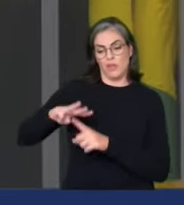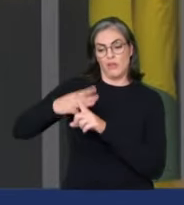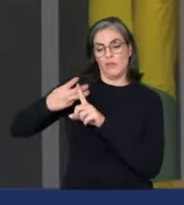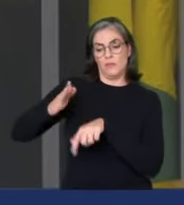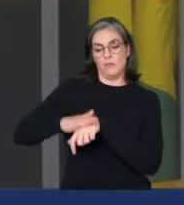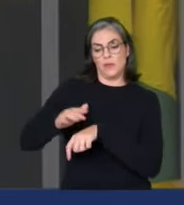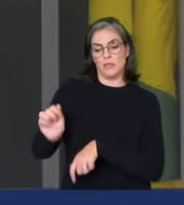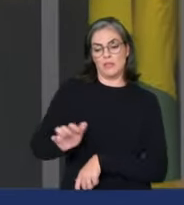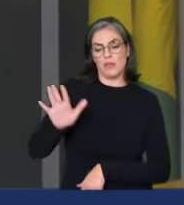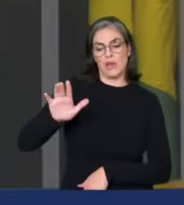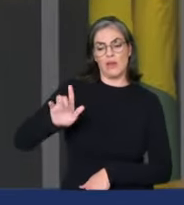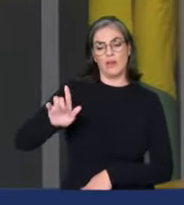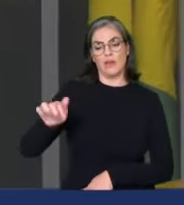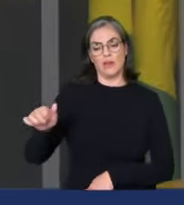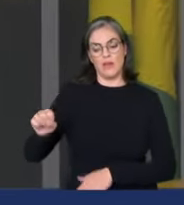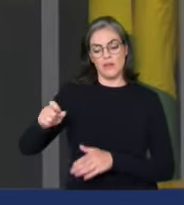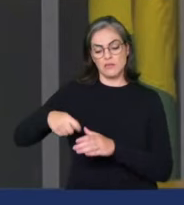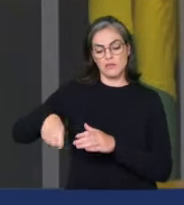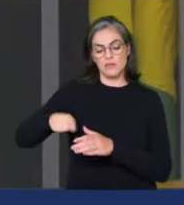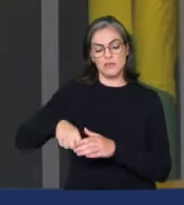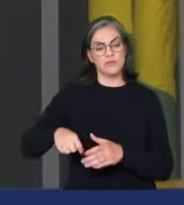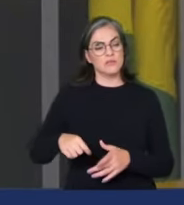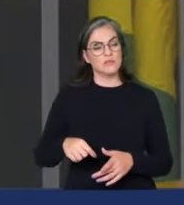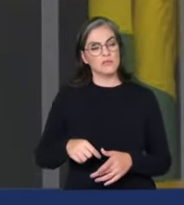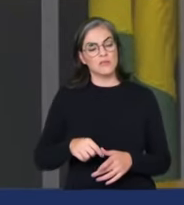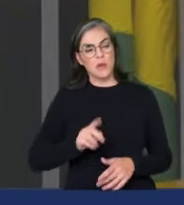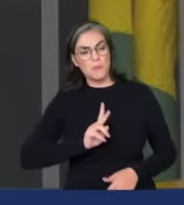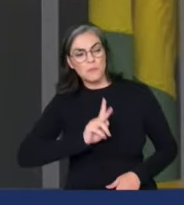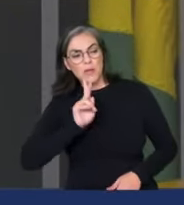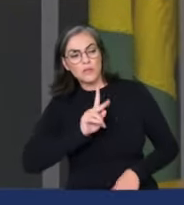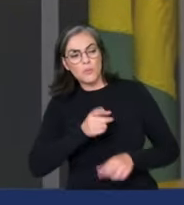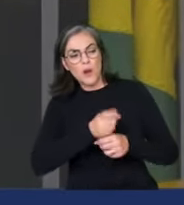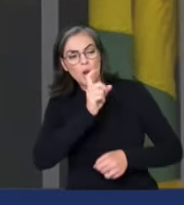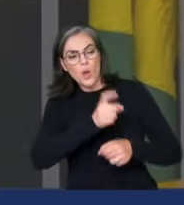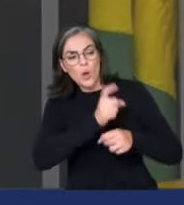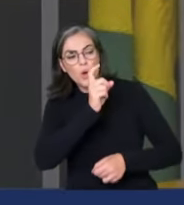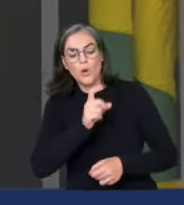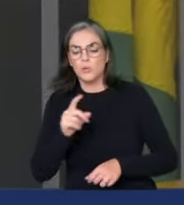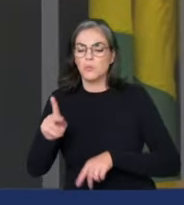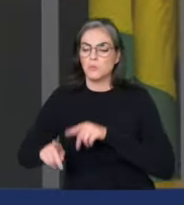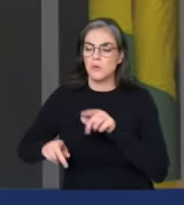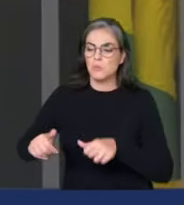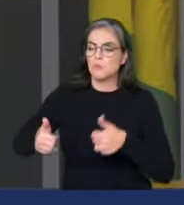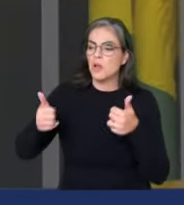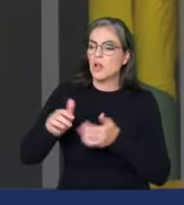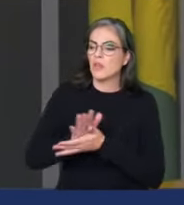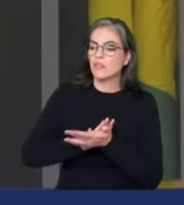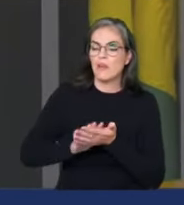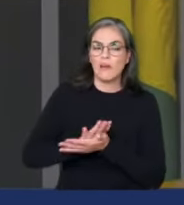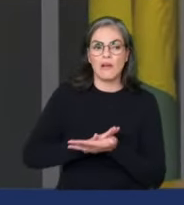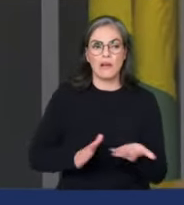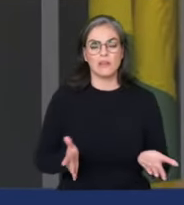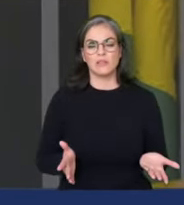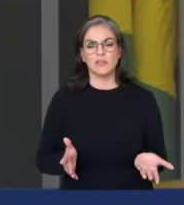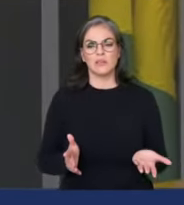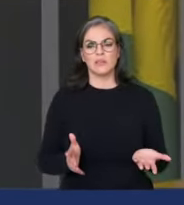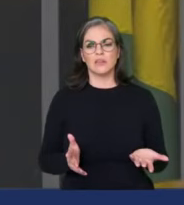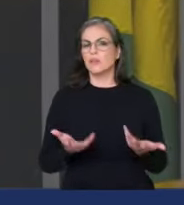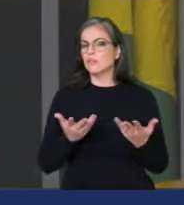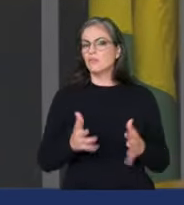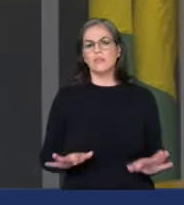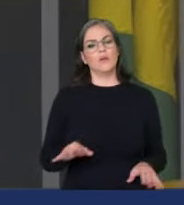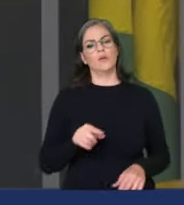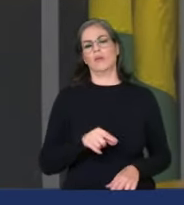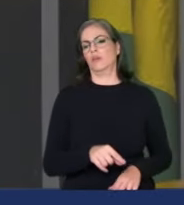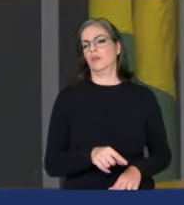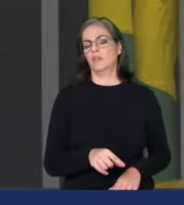melhorou para o povo brasileiro com a Petrobras tendo mais lucro. Ah, o lucro que é importante. Nós não criamos uma empresa só para ter lucro. É também